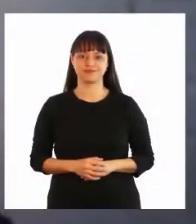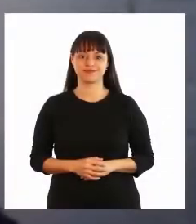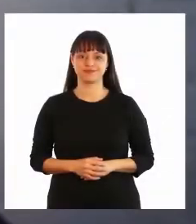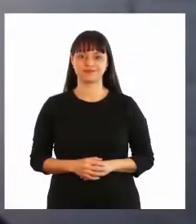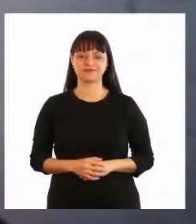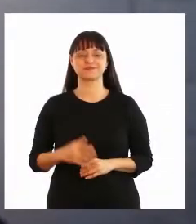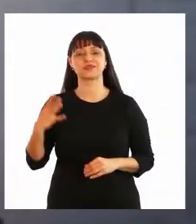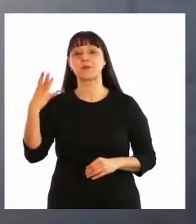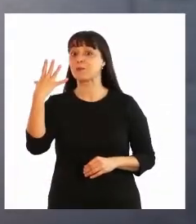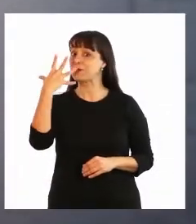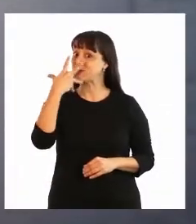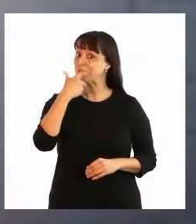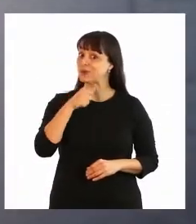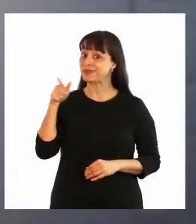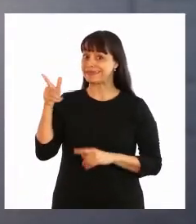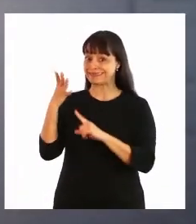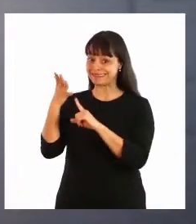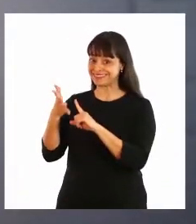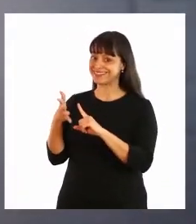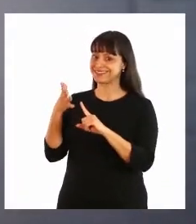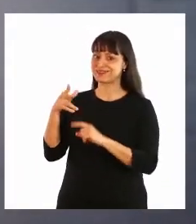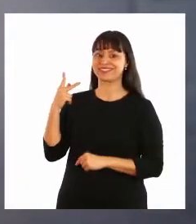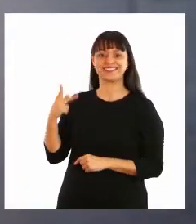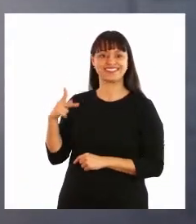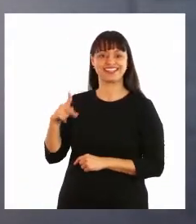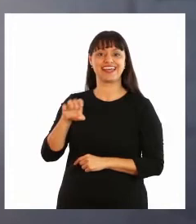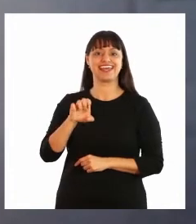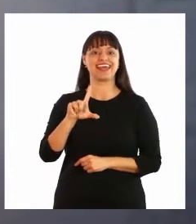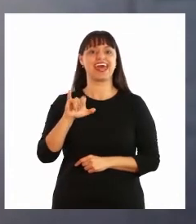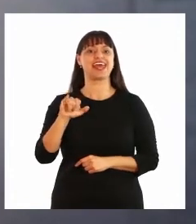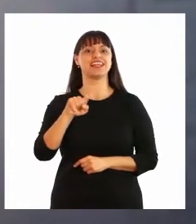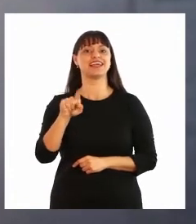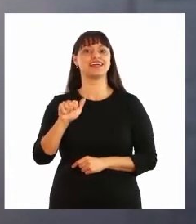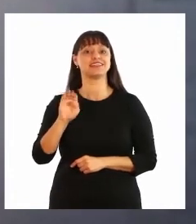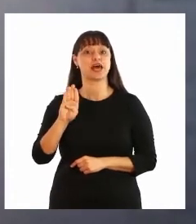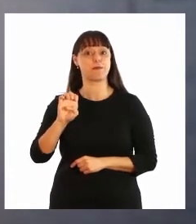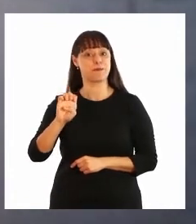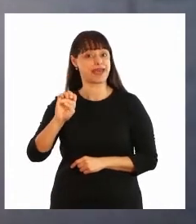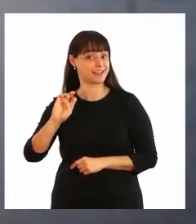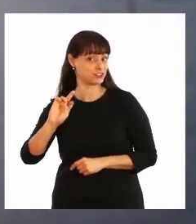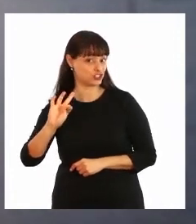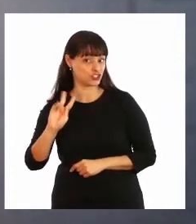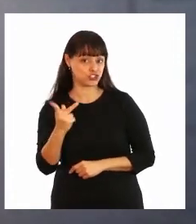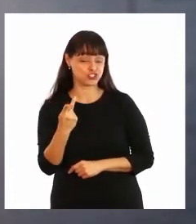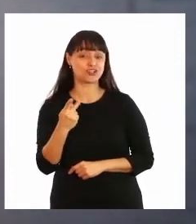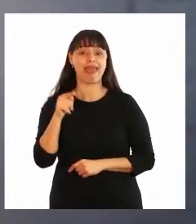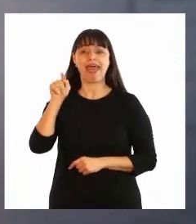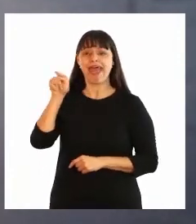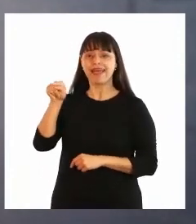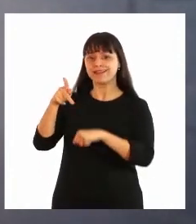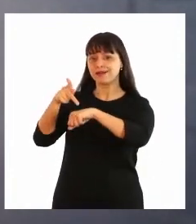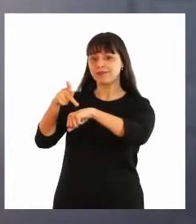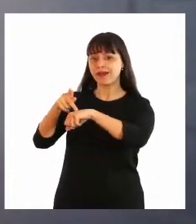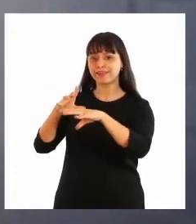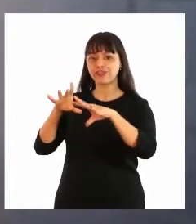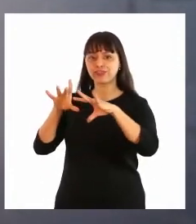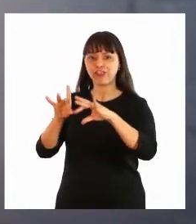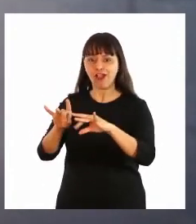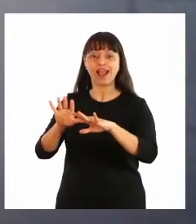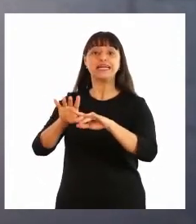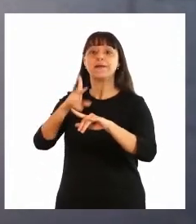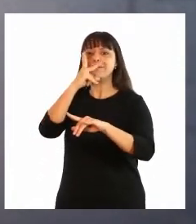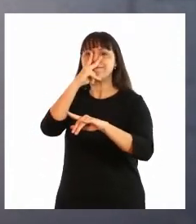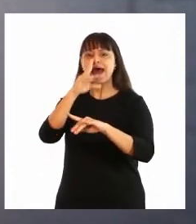É muito bonita essa última fala da Elizabeth, né? Tocar os meteoritos para ela, como astrônoma, é